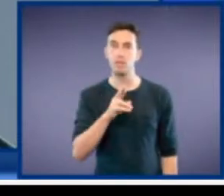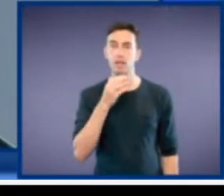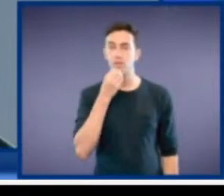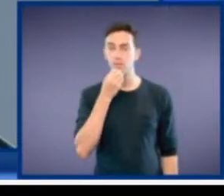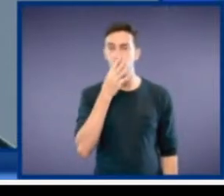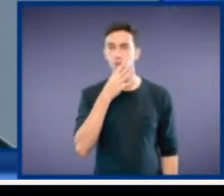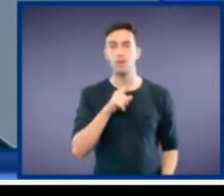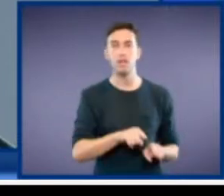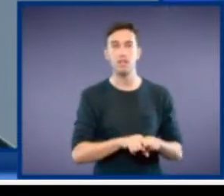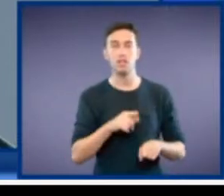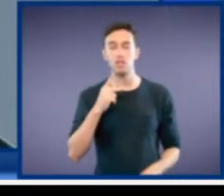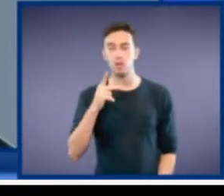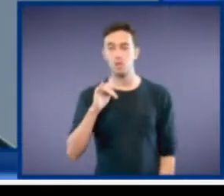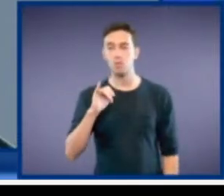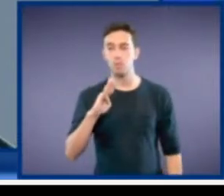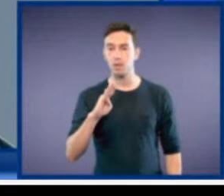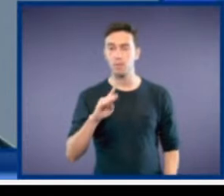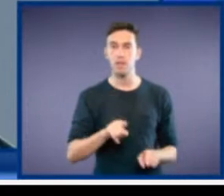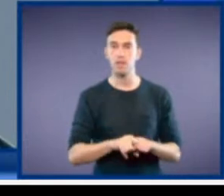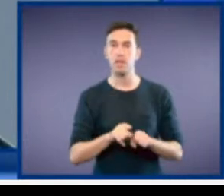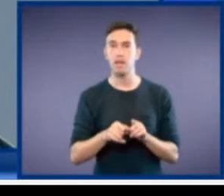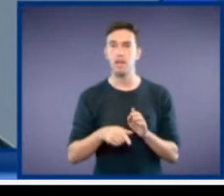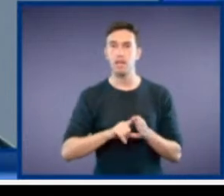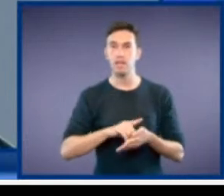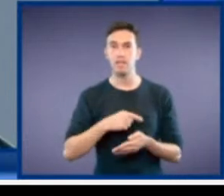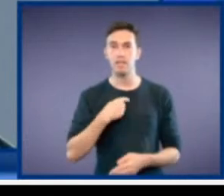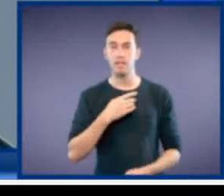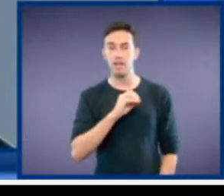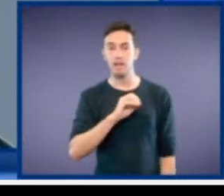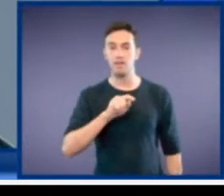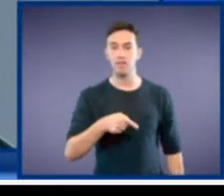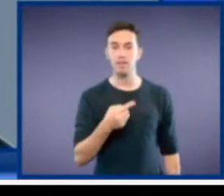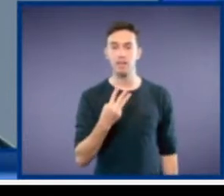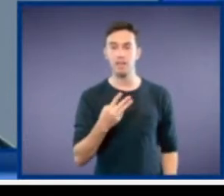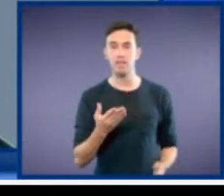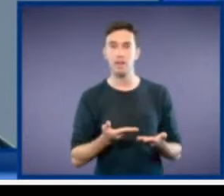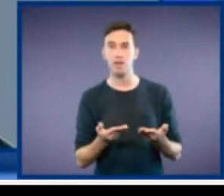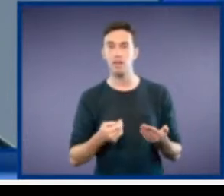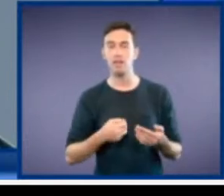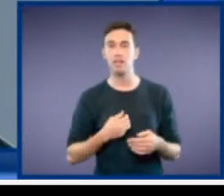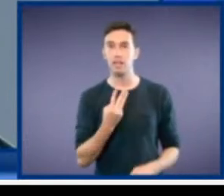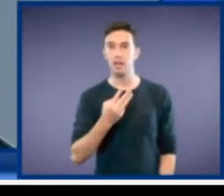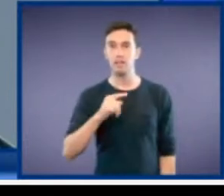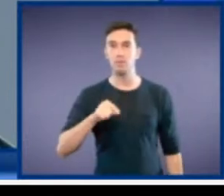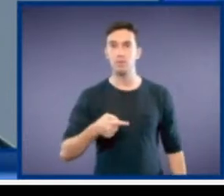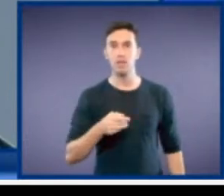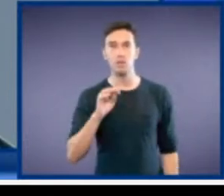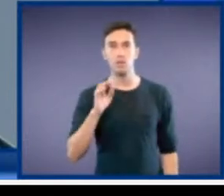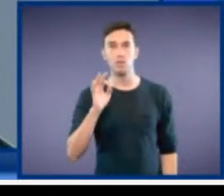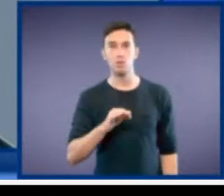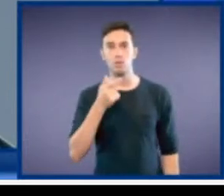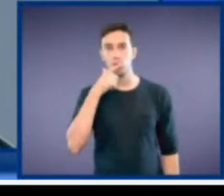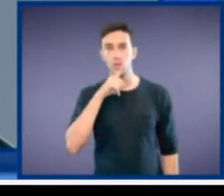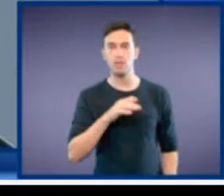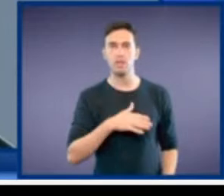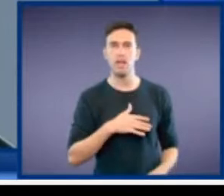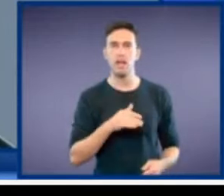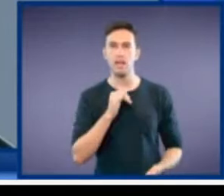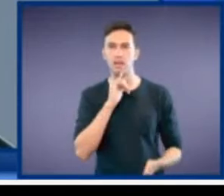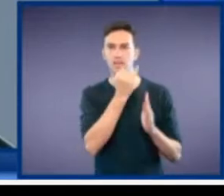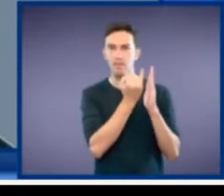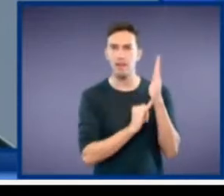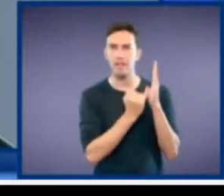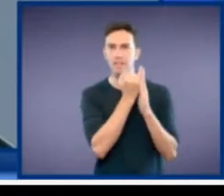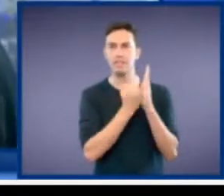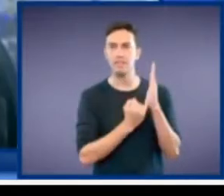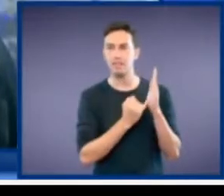ano previa um aumento de 0,3%, nós estamos chegando perto de 3% de aumento. A inflação está controlada, chegamos a achar que fecharíamos o